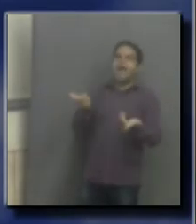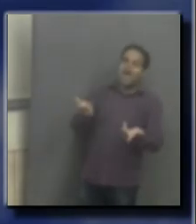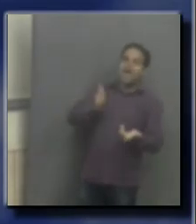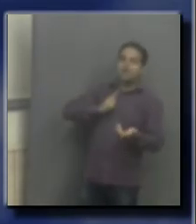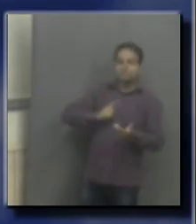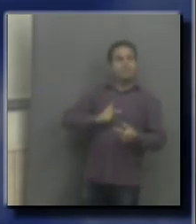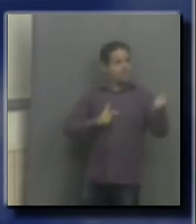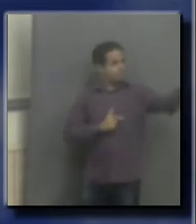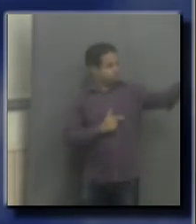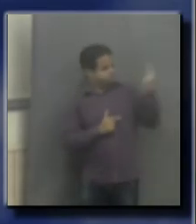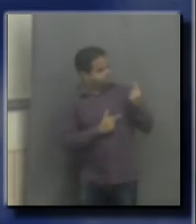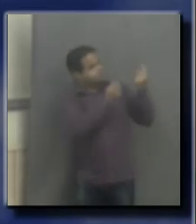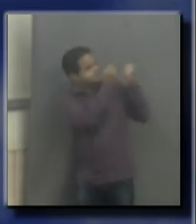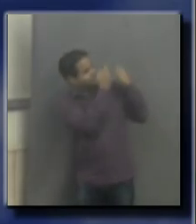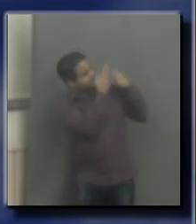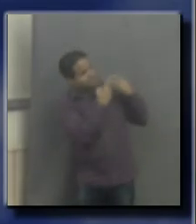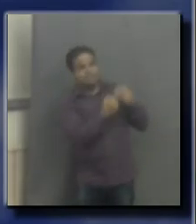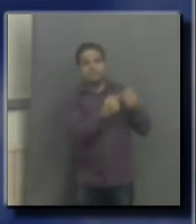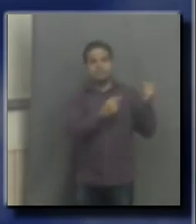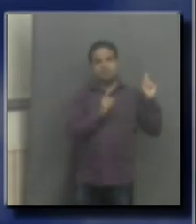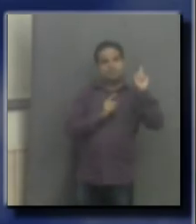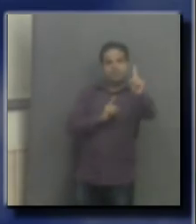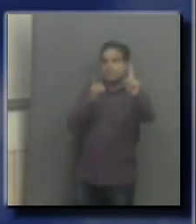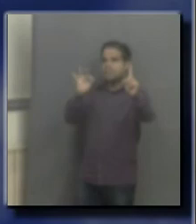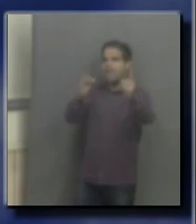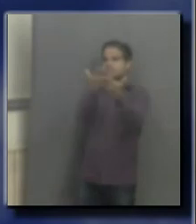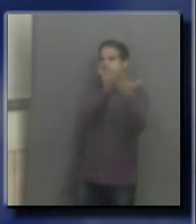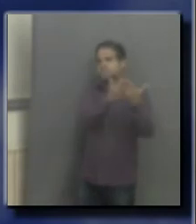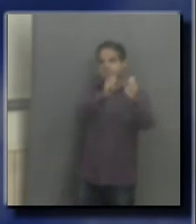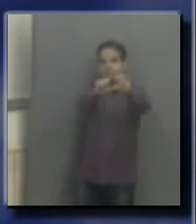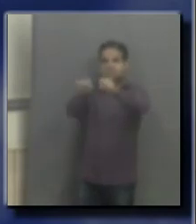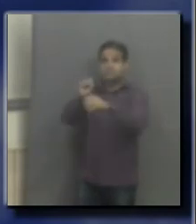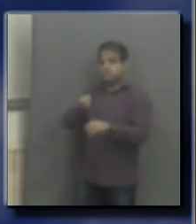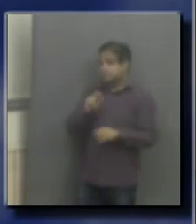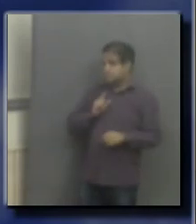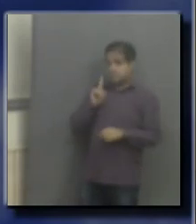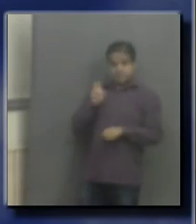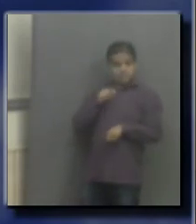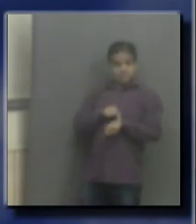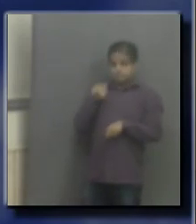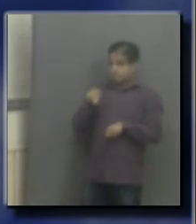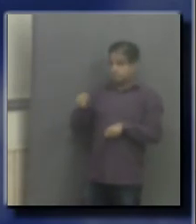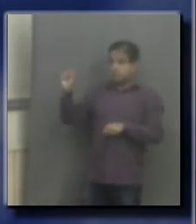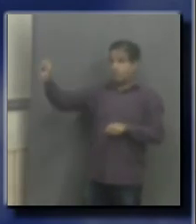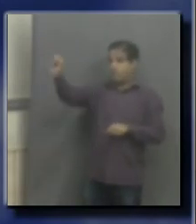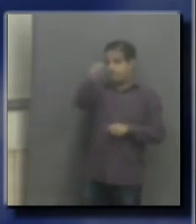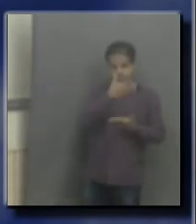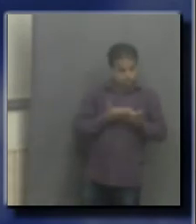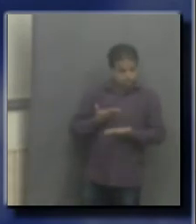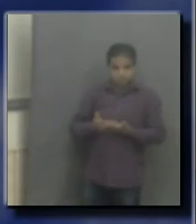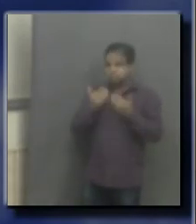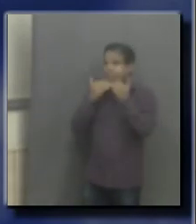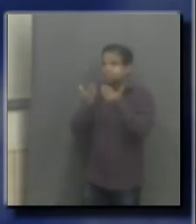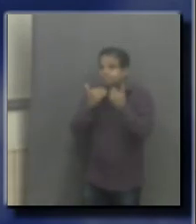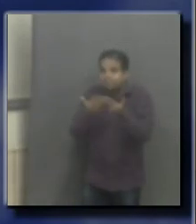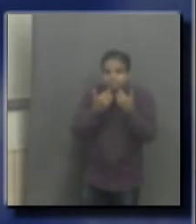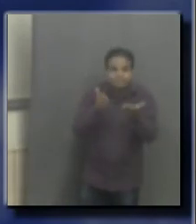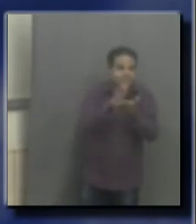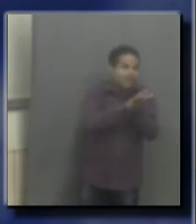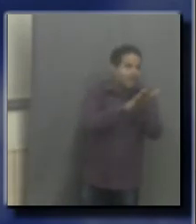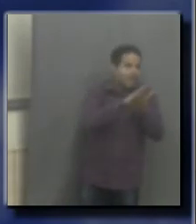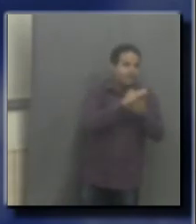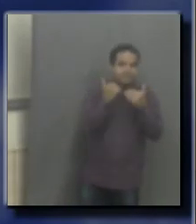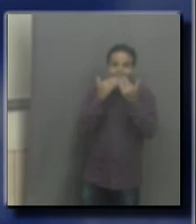um supervisor para 10 estudantes, porque se ele tiver 15 minutos de supervisão para 10 estudantes, isso não vai resolver nada,